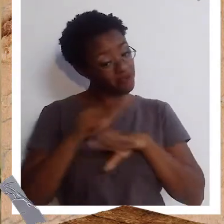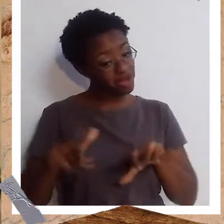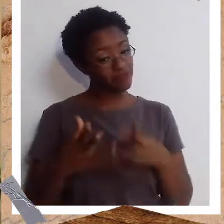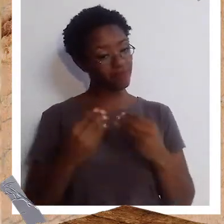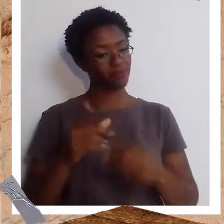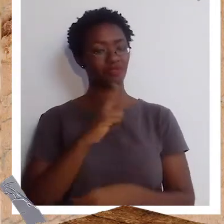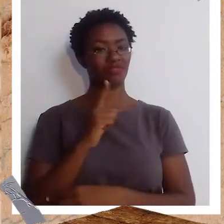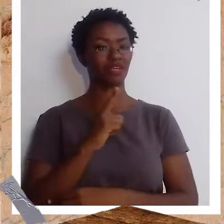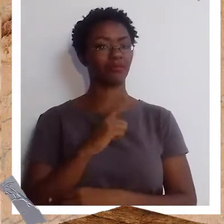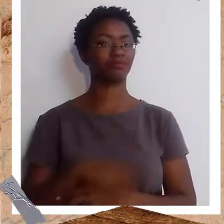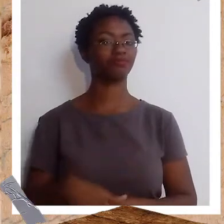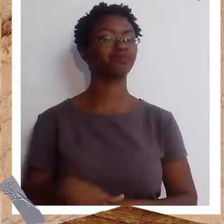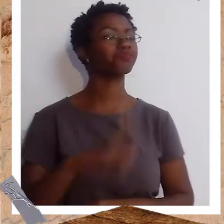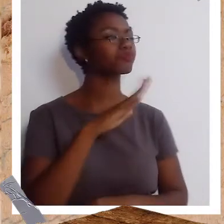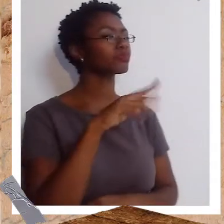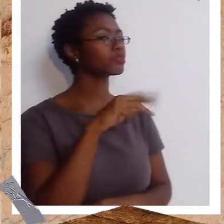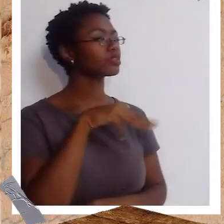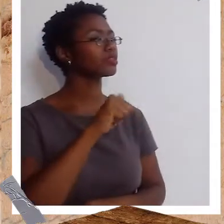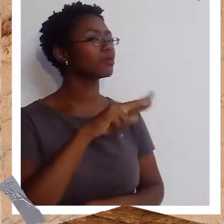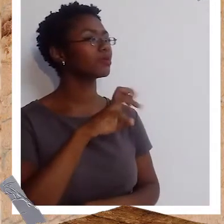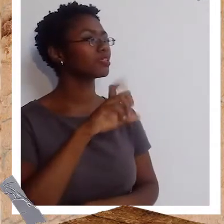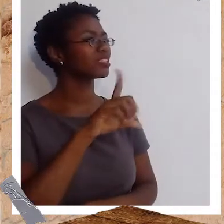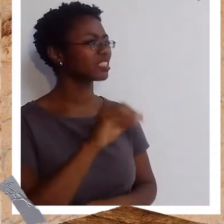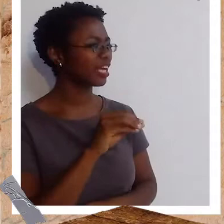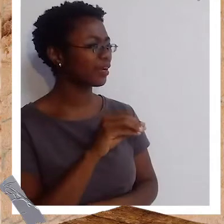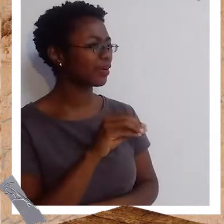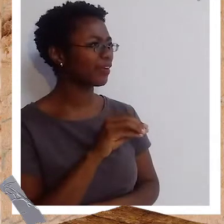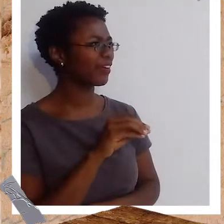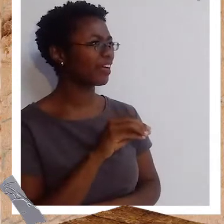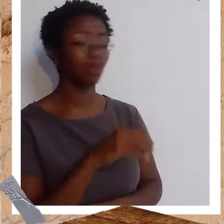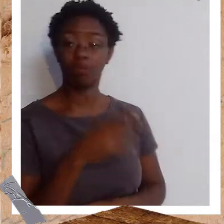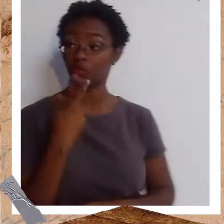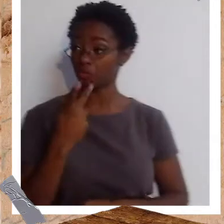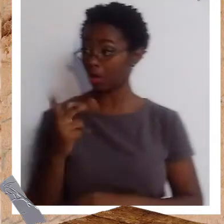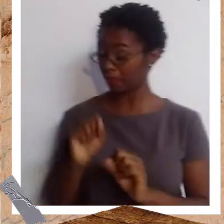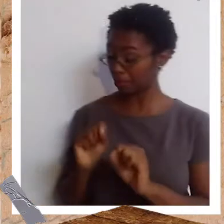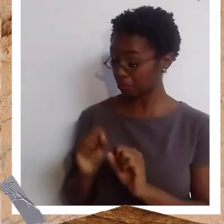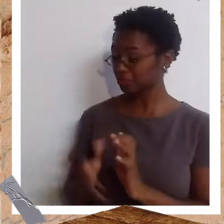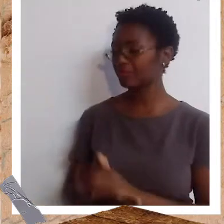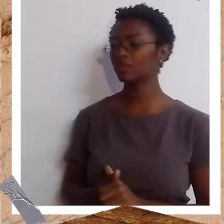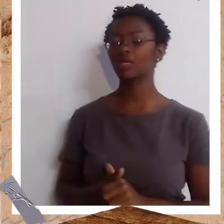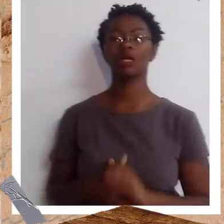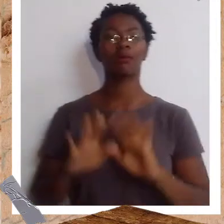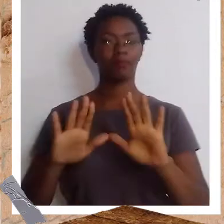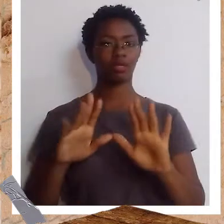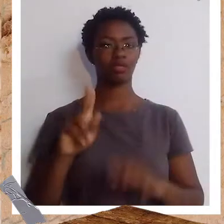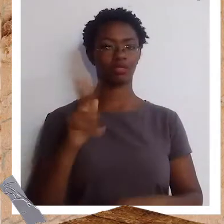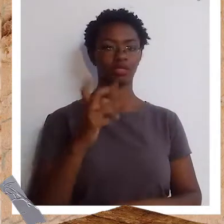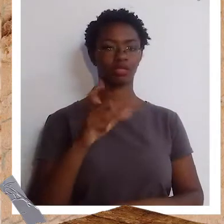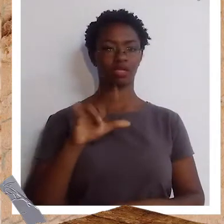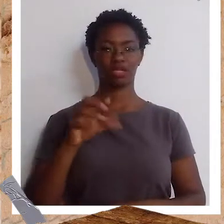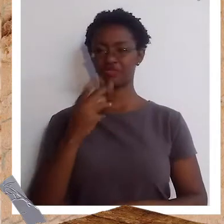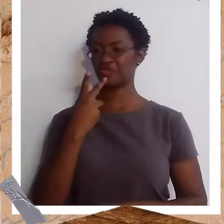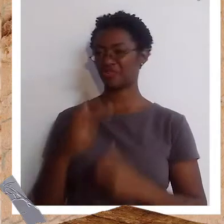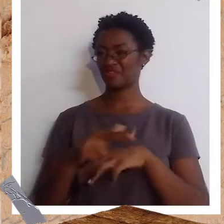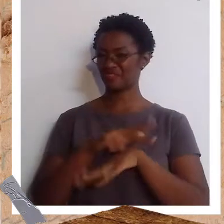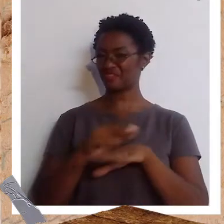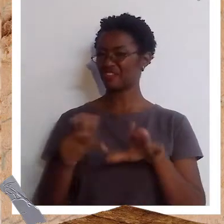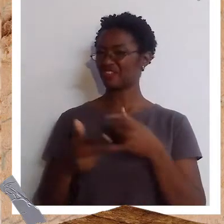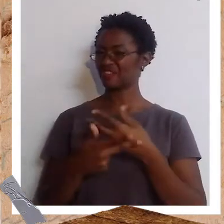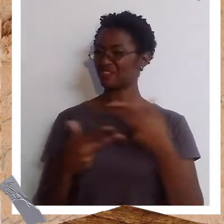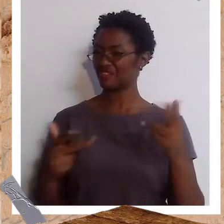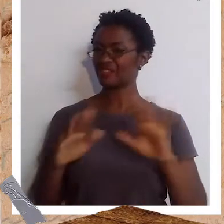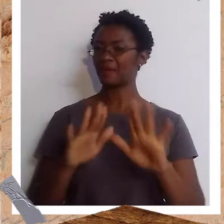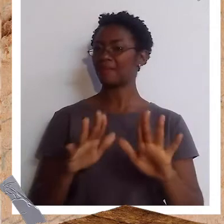Marcelo, e aí Diga, Raquel. eu acho que, assim, né, o Hélio levantou brilhantemente um monte de questão, mas acho que o público está